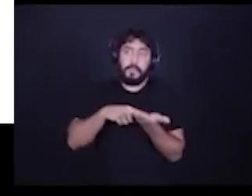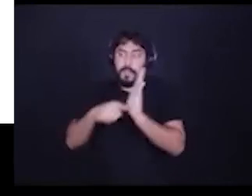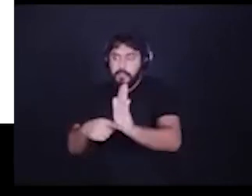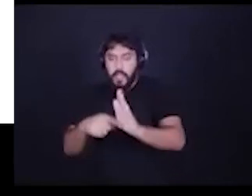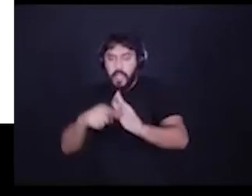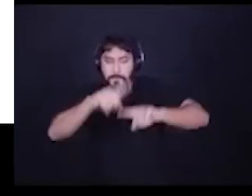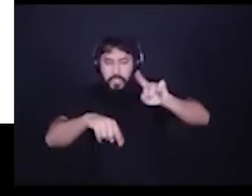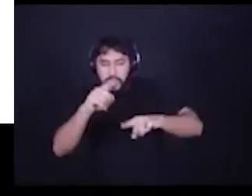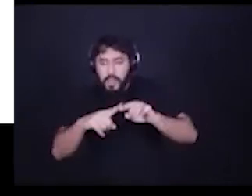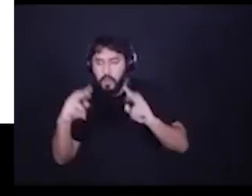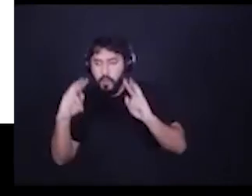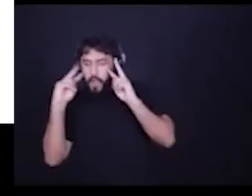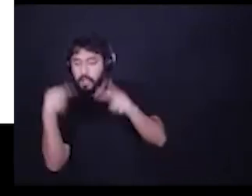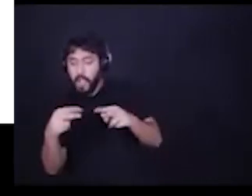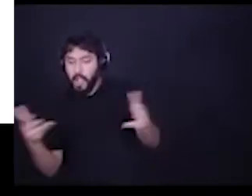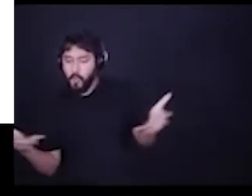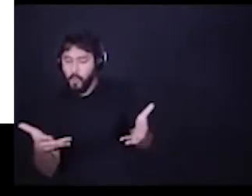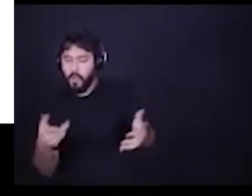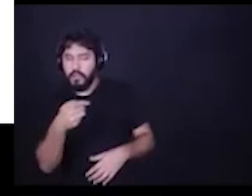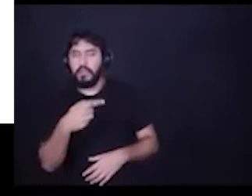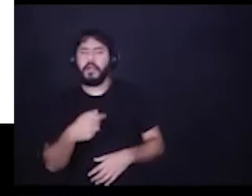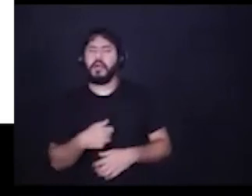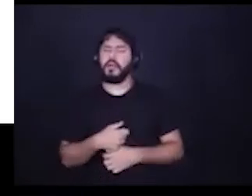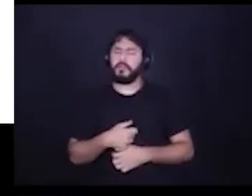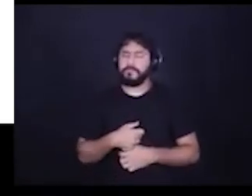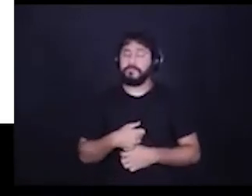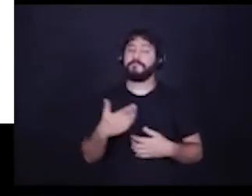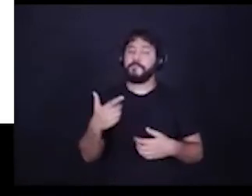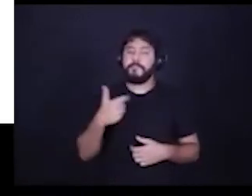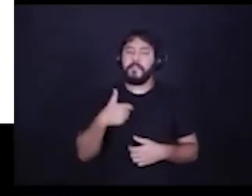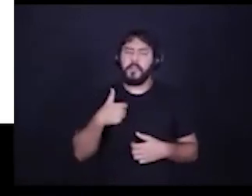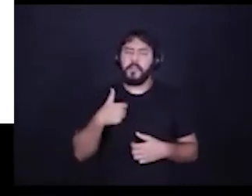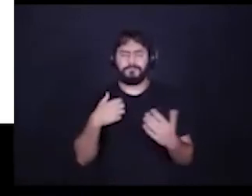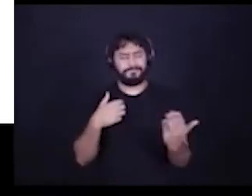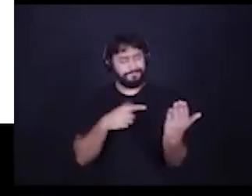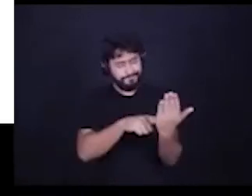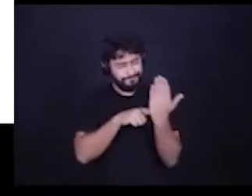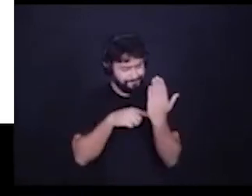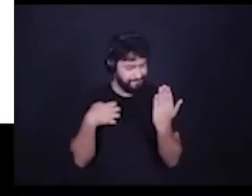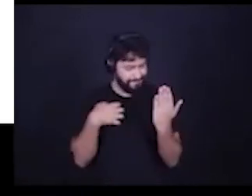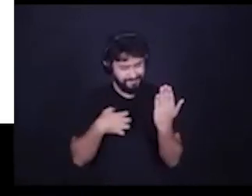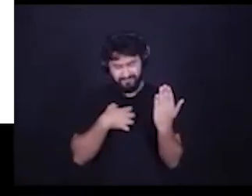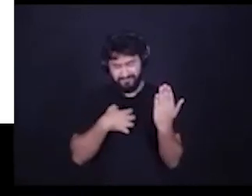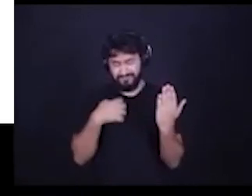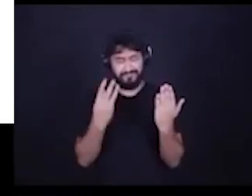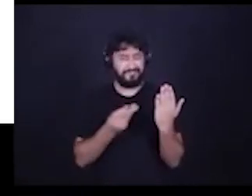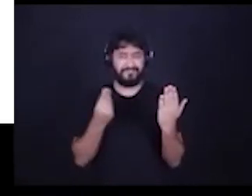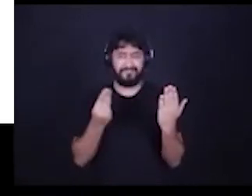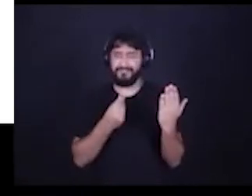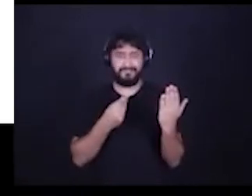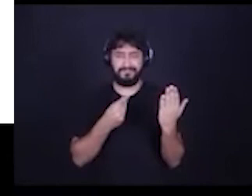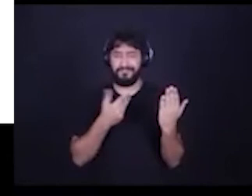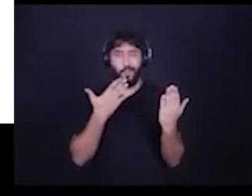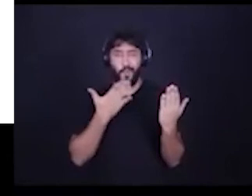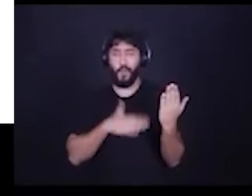para essa produção dele com o olhar de agora. E aí eu fui ficando muito, muito incomodado com o rumo que as coisas estavam tomando e